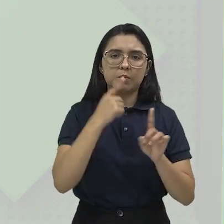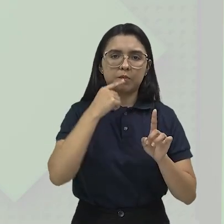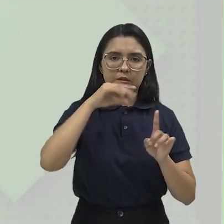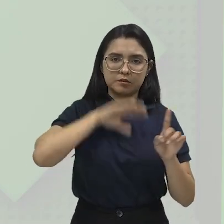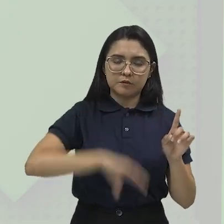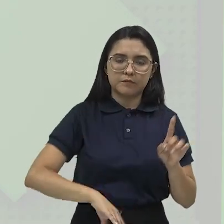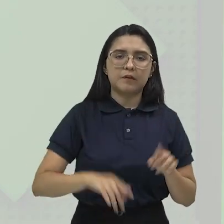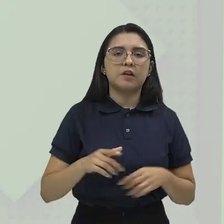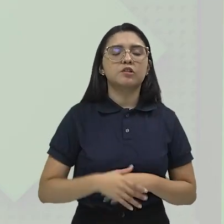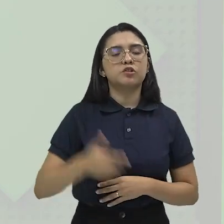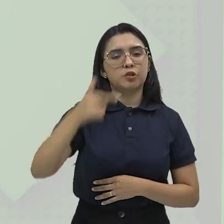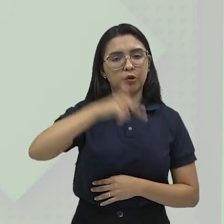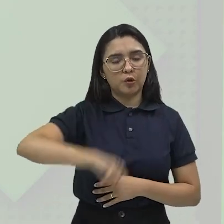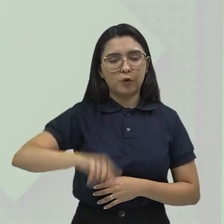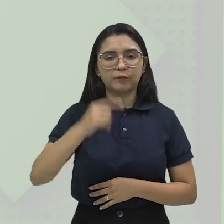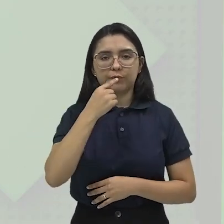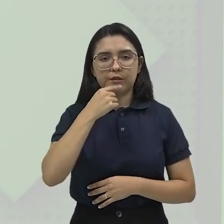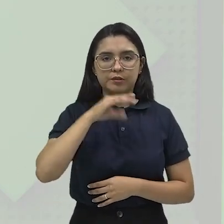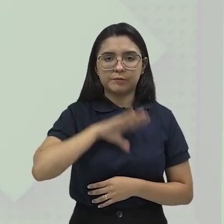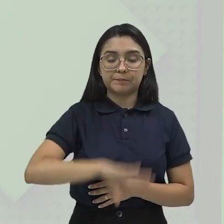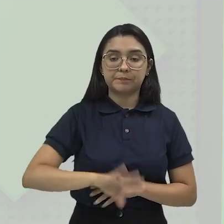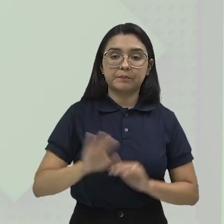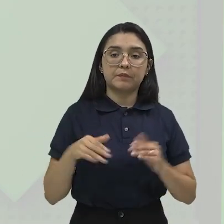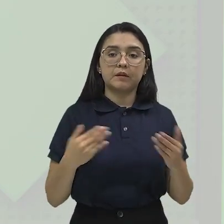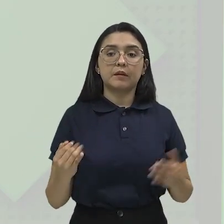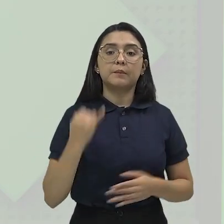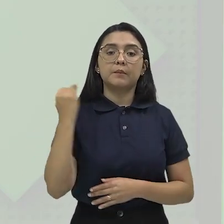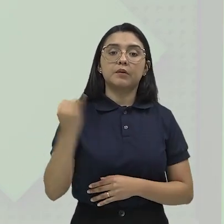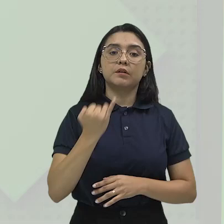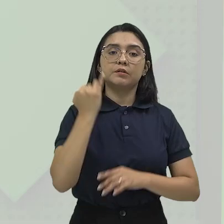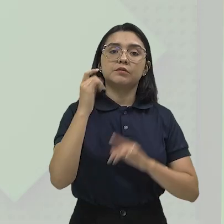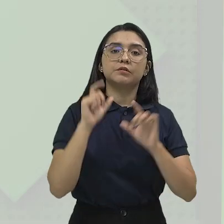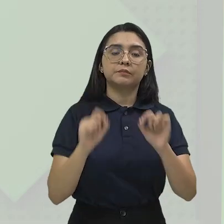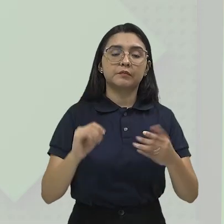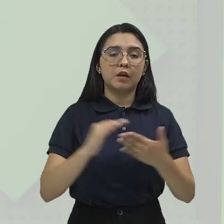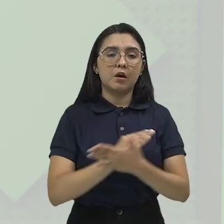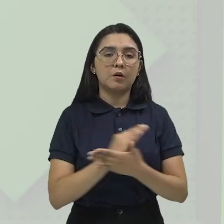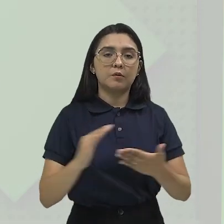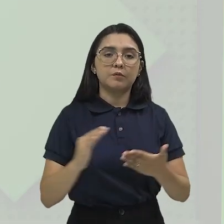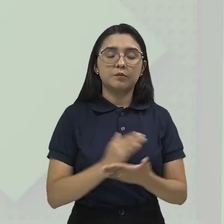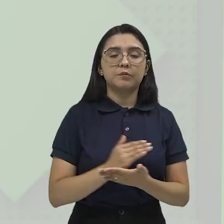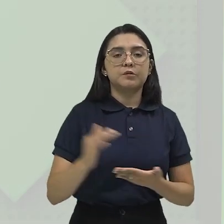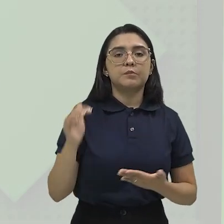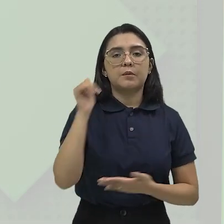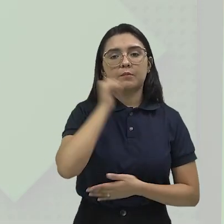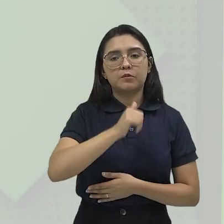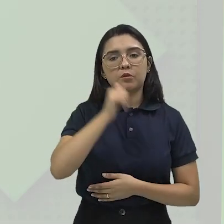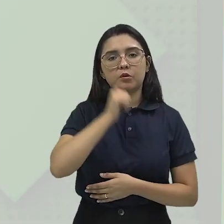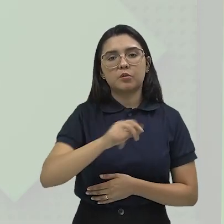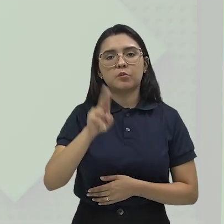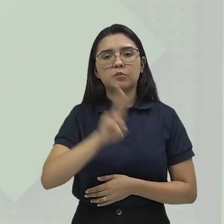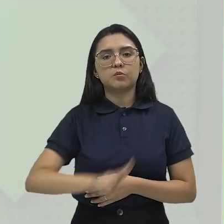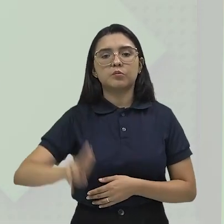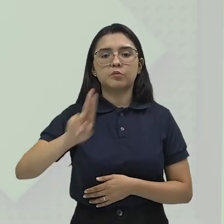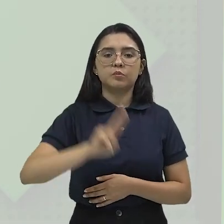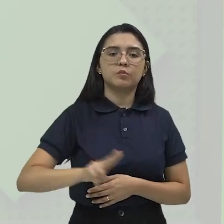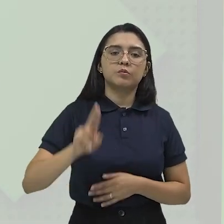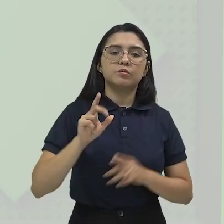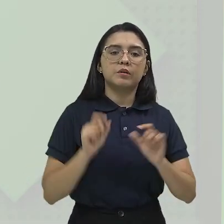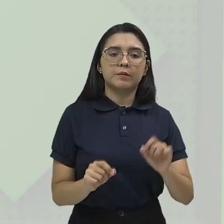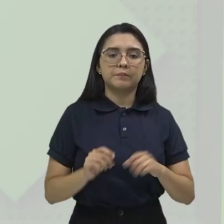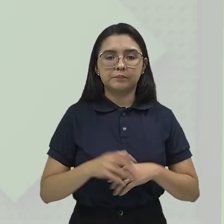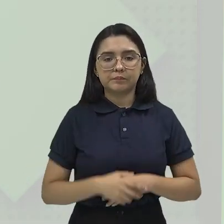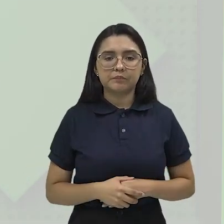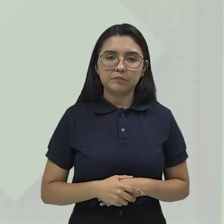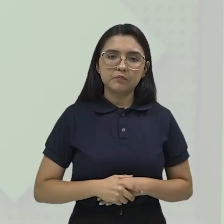uma nova menstruação, tá? É importante saber que algumas mulheres utilizam esse método, né? Esse